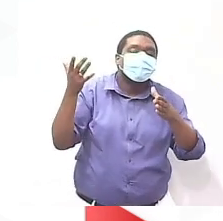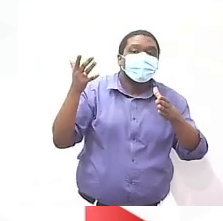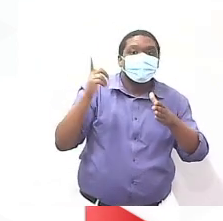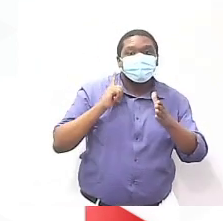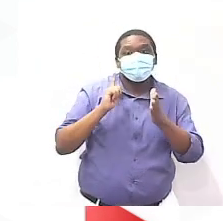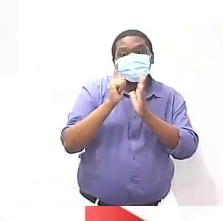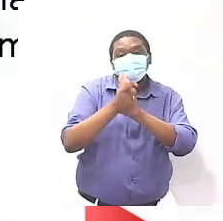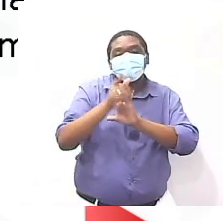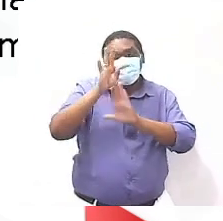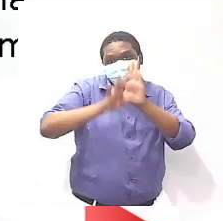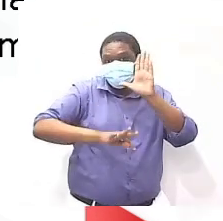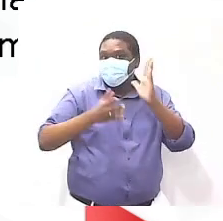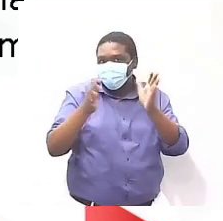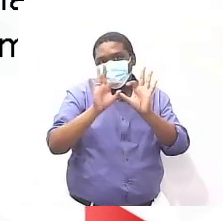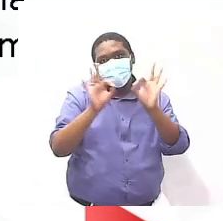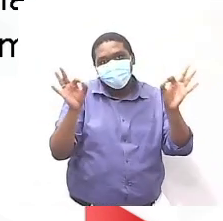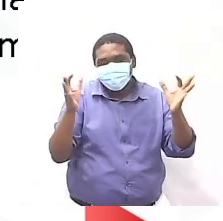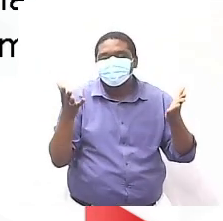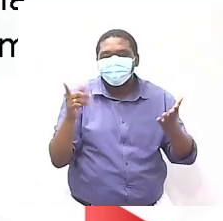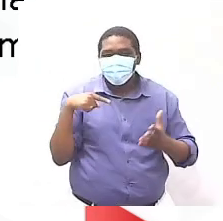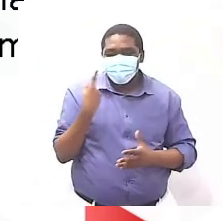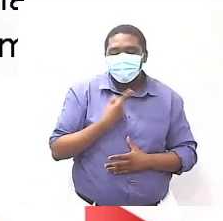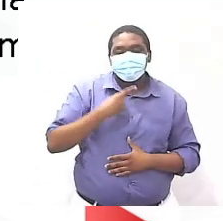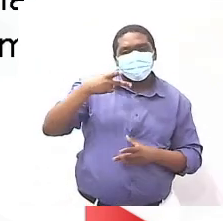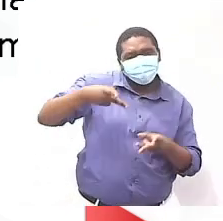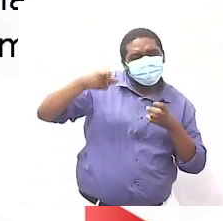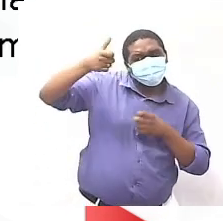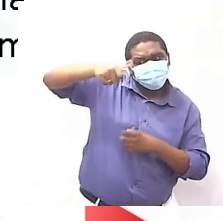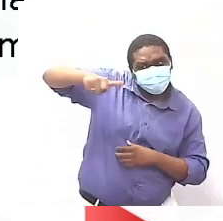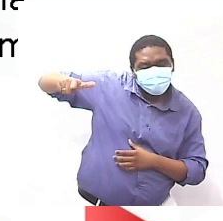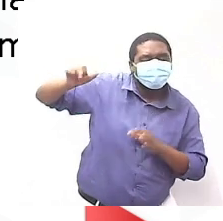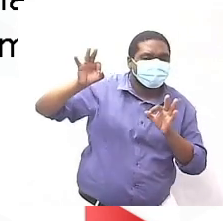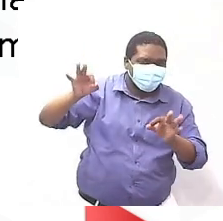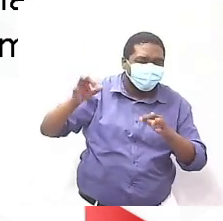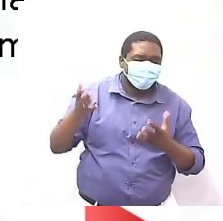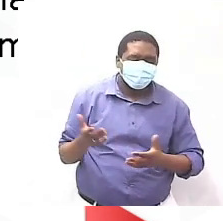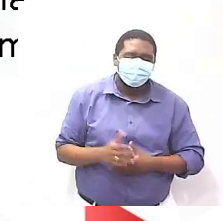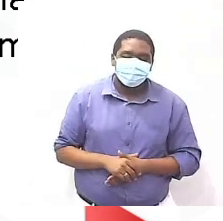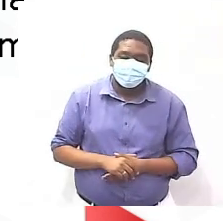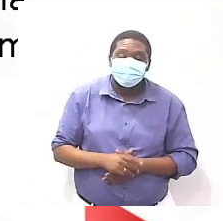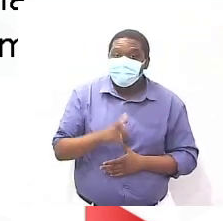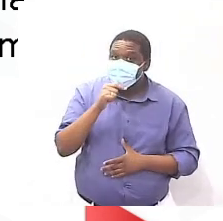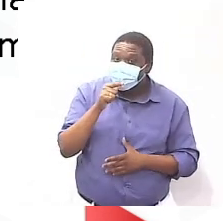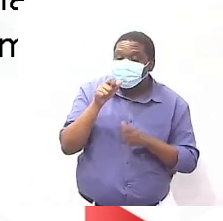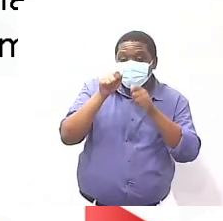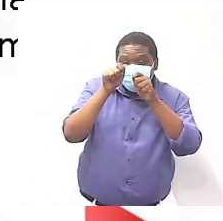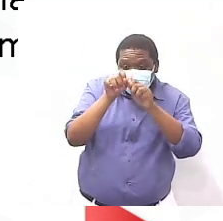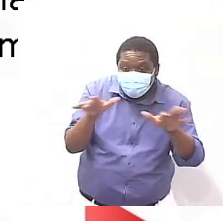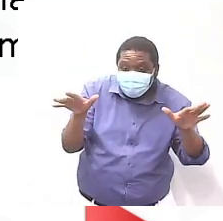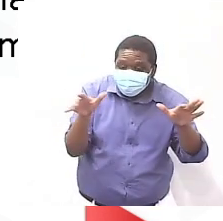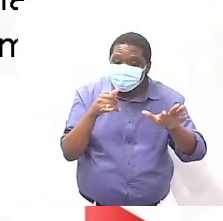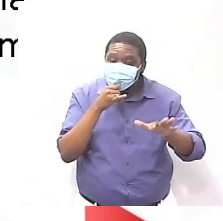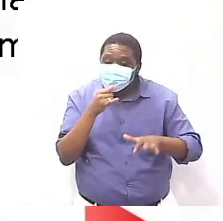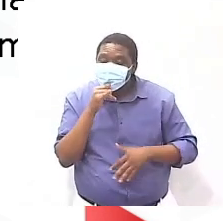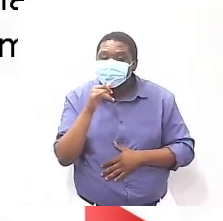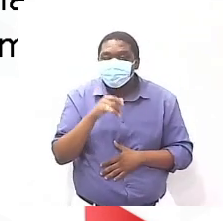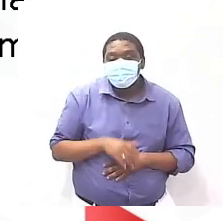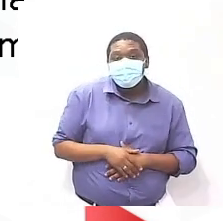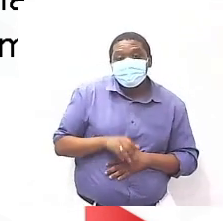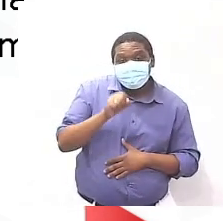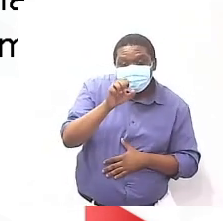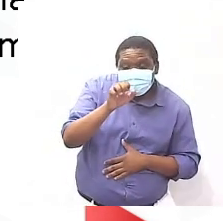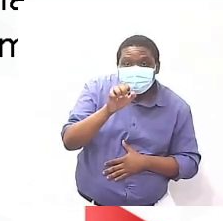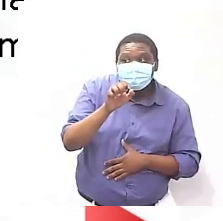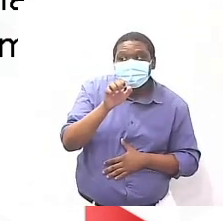textual é show, né? Faz a gente criticar bastante. Então, o desperdício d'água, quando você não desliga